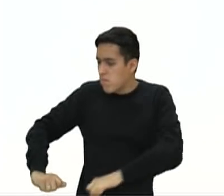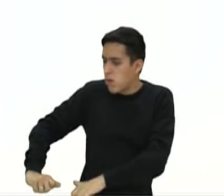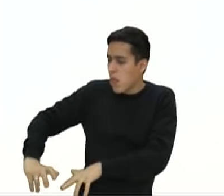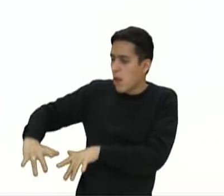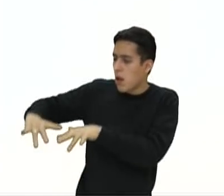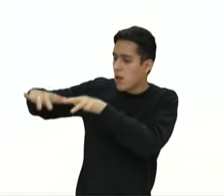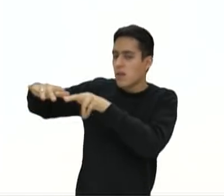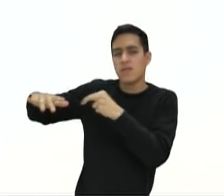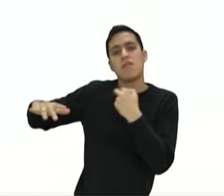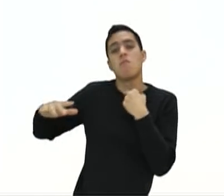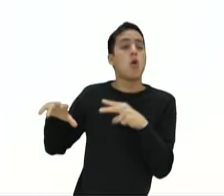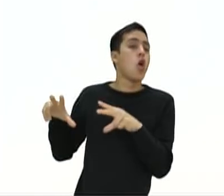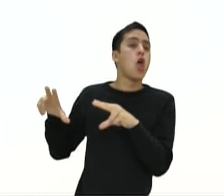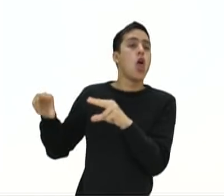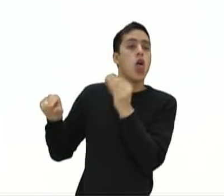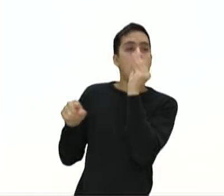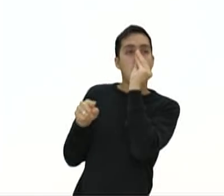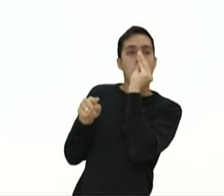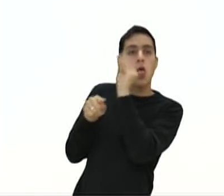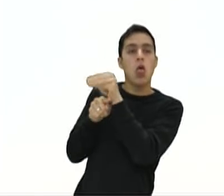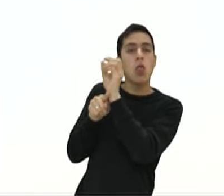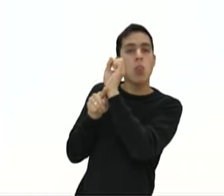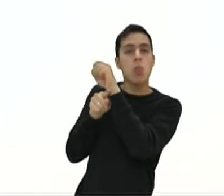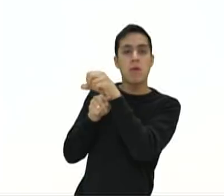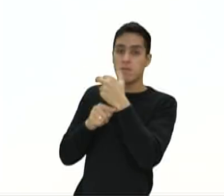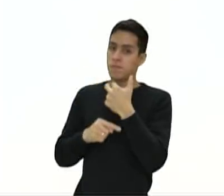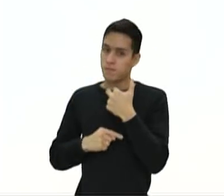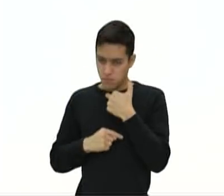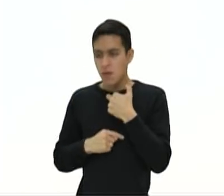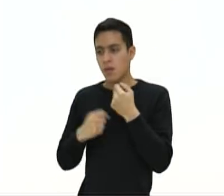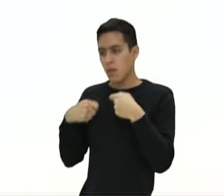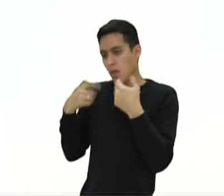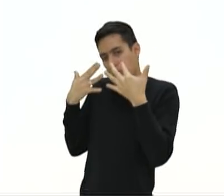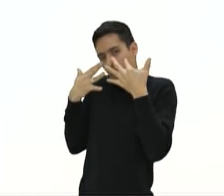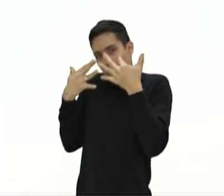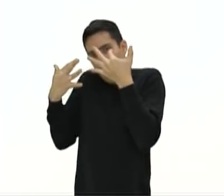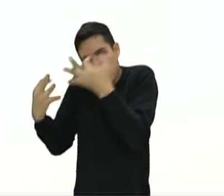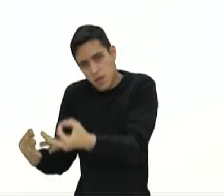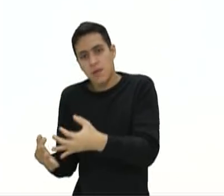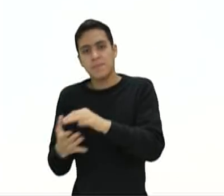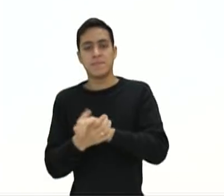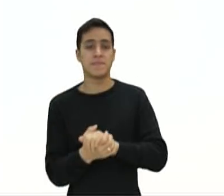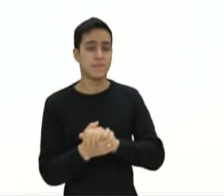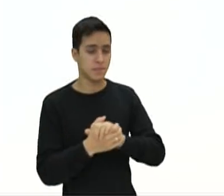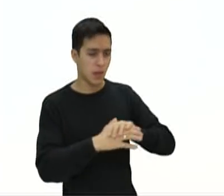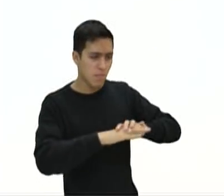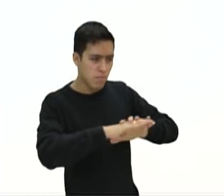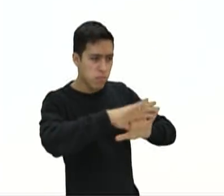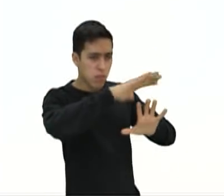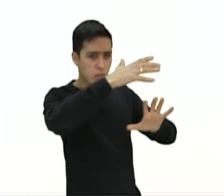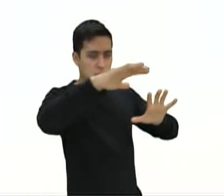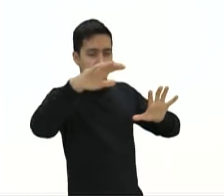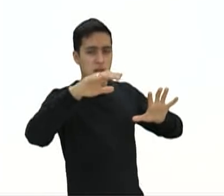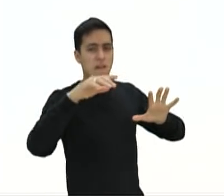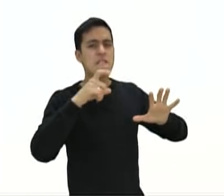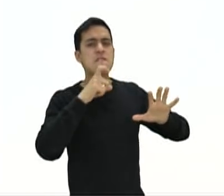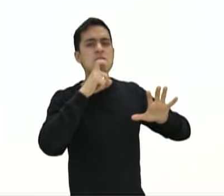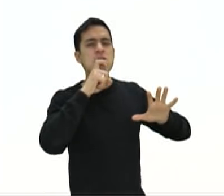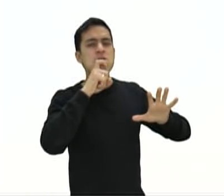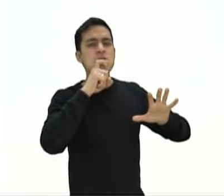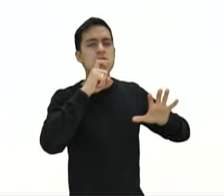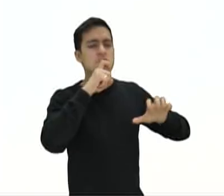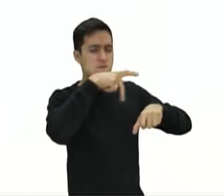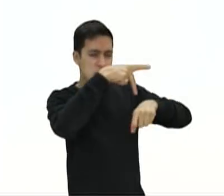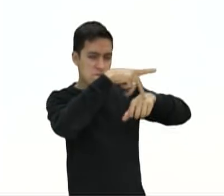mais ser negado isso. Então, as camadas ali de gelo, quanto mais aquece, ela